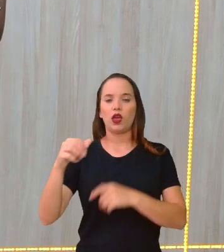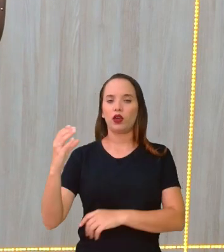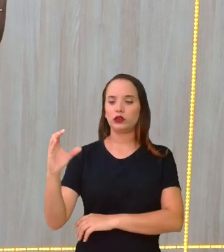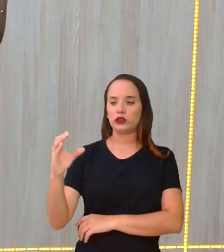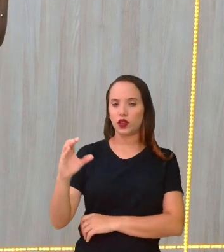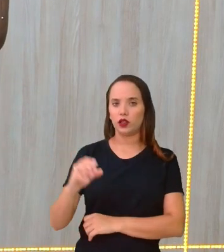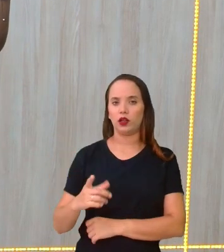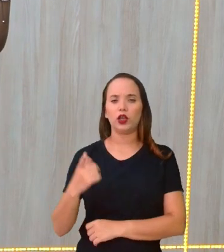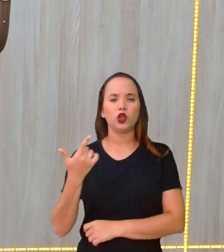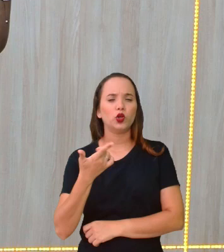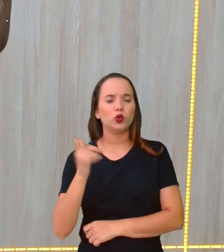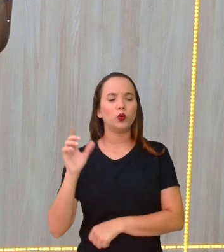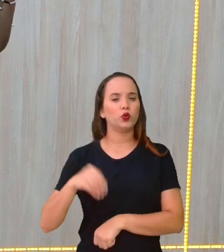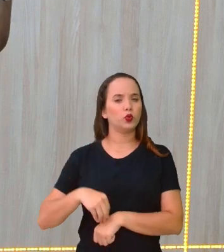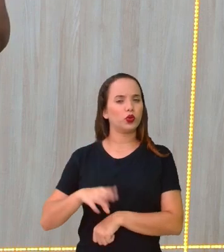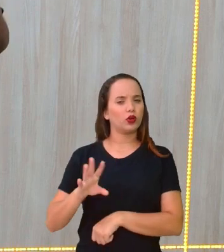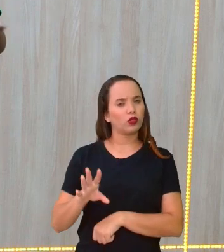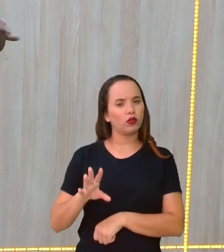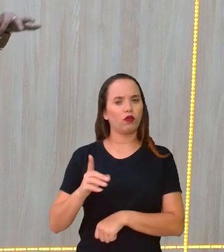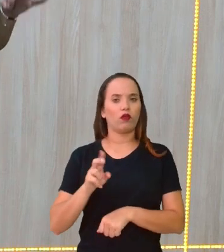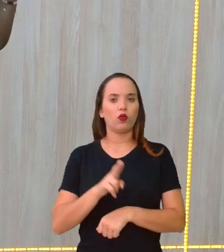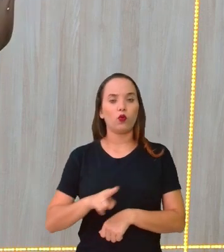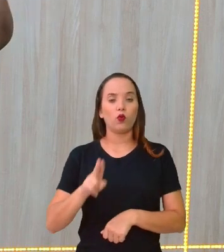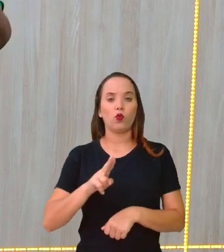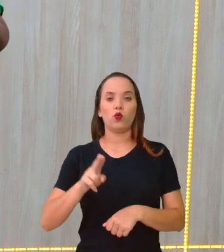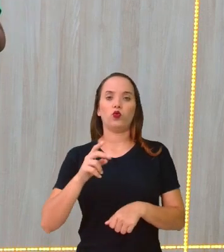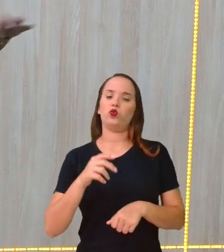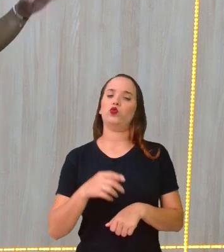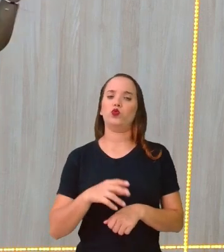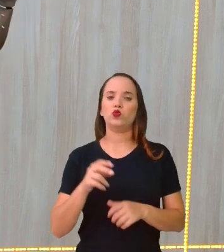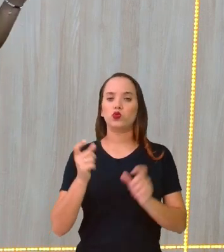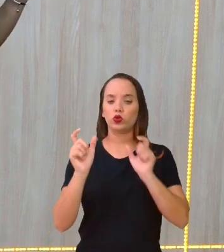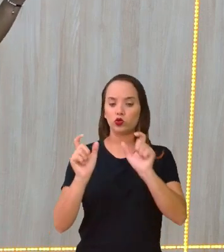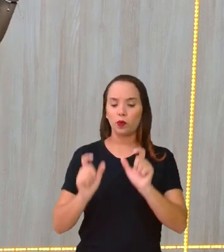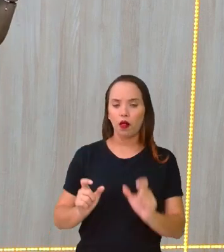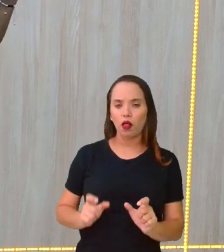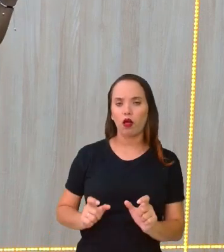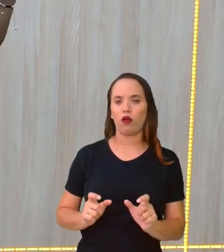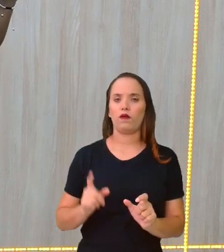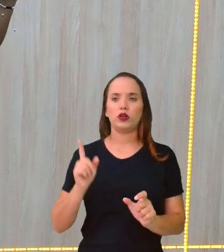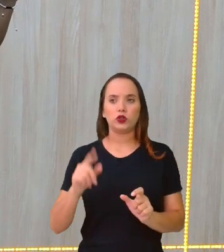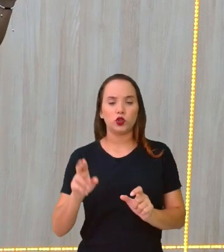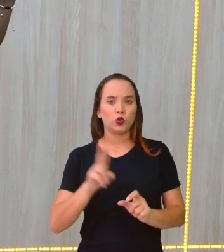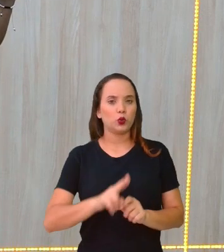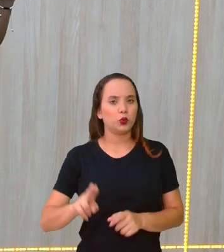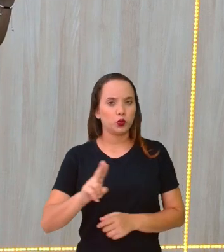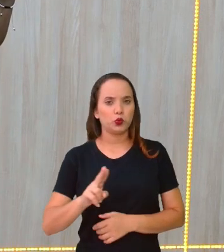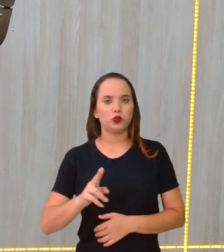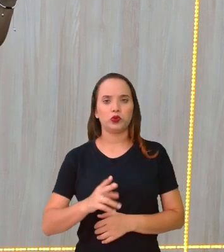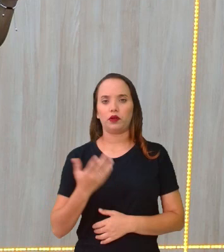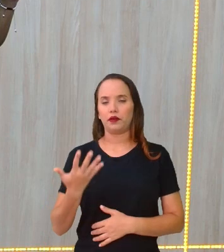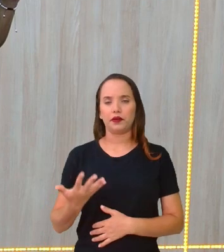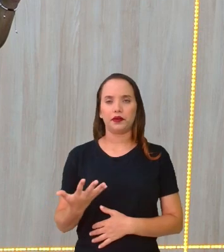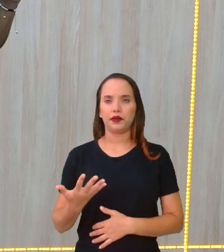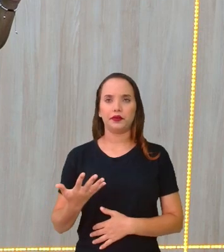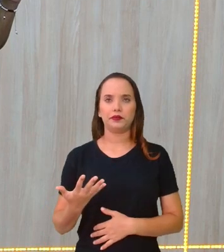vai estudar os usos, o emprego, as palavras que se escrevem